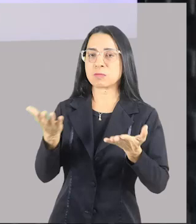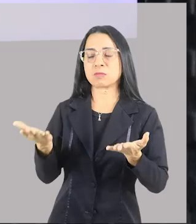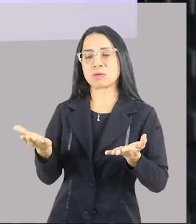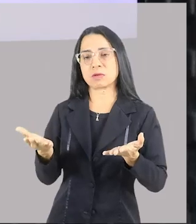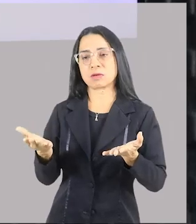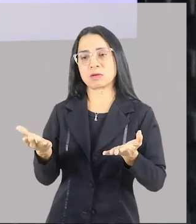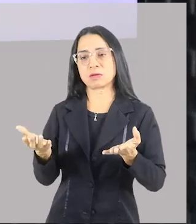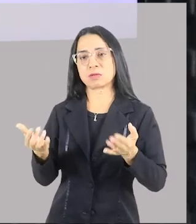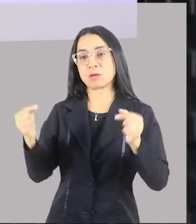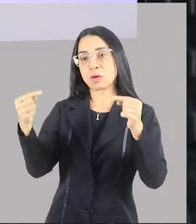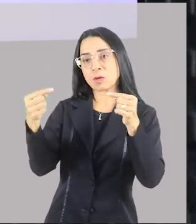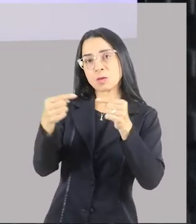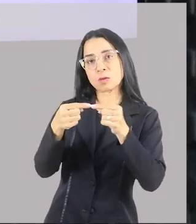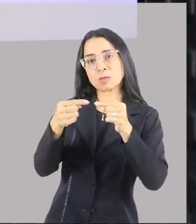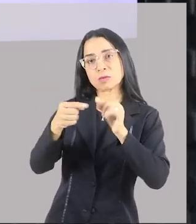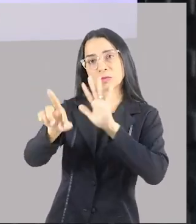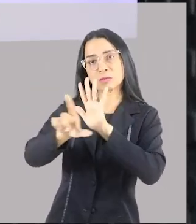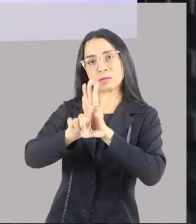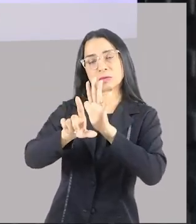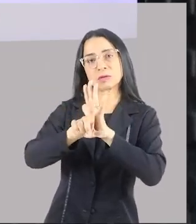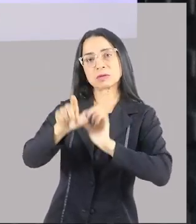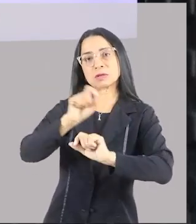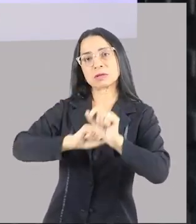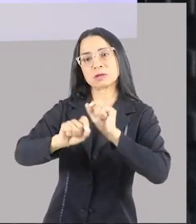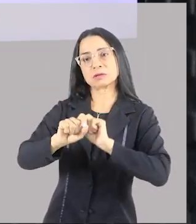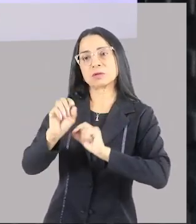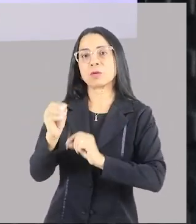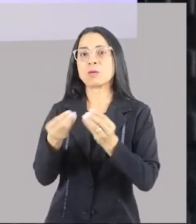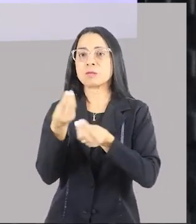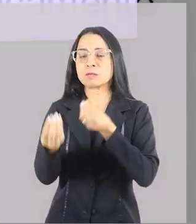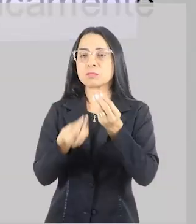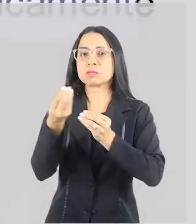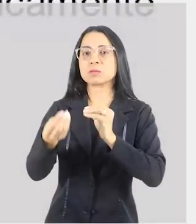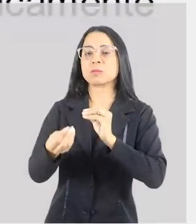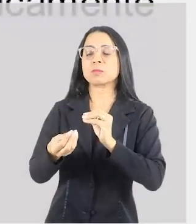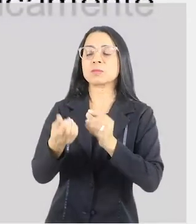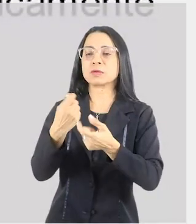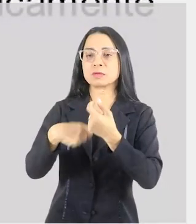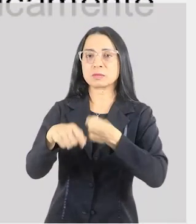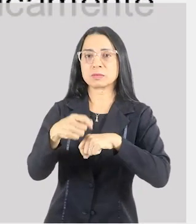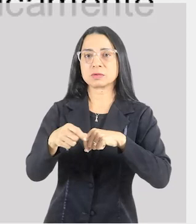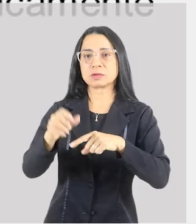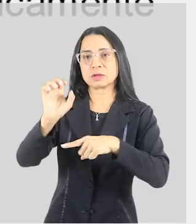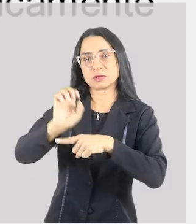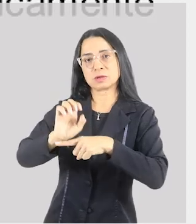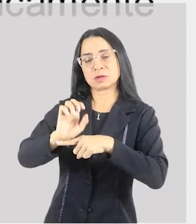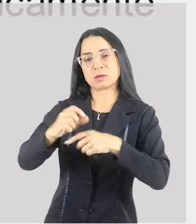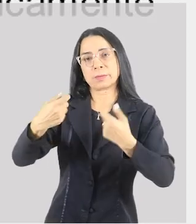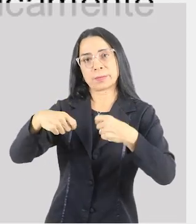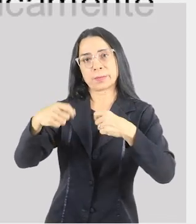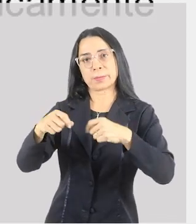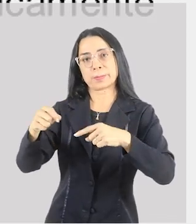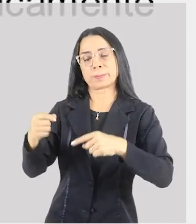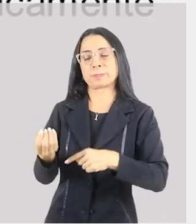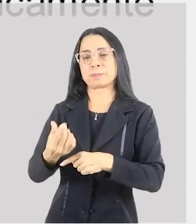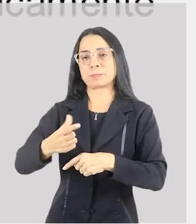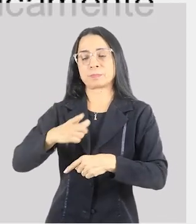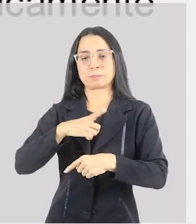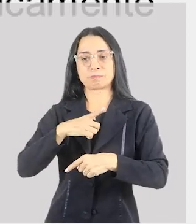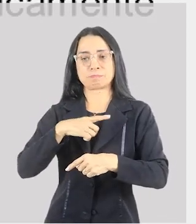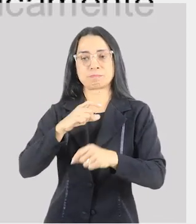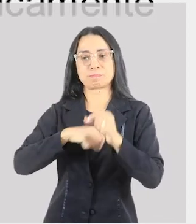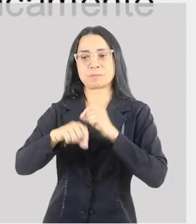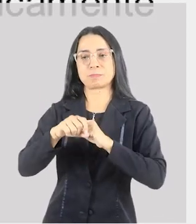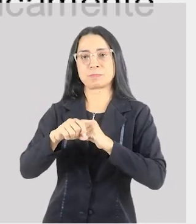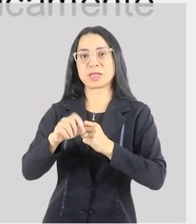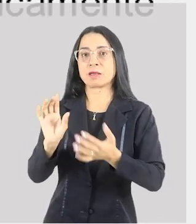compatível com a legalidade, com a função administrativa do Estado. Ele precisa existir, ele precisa ser